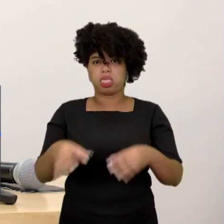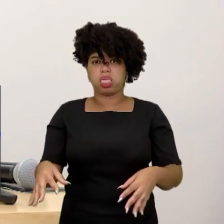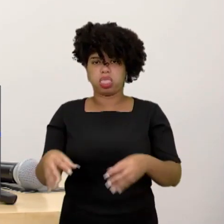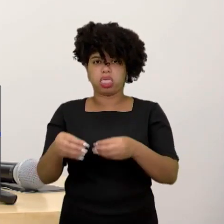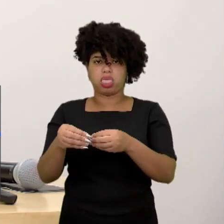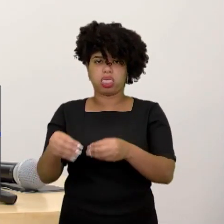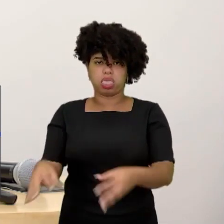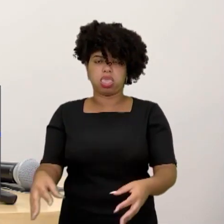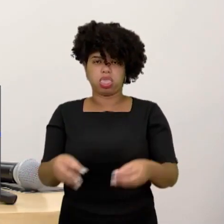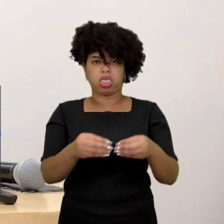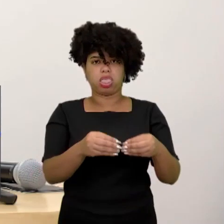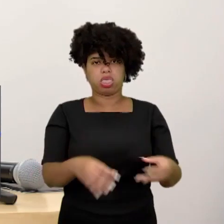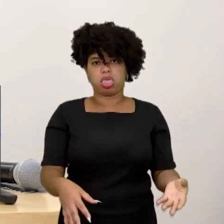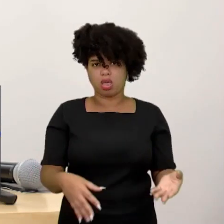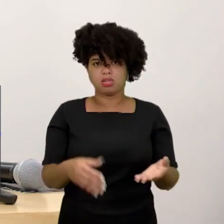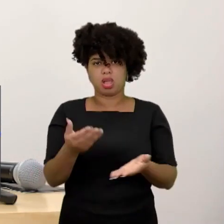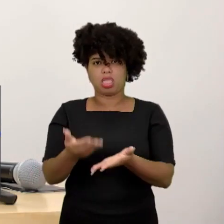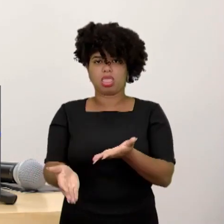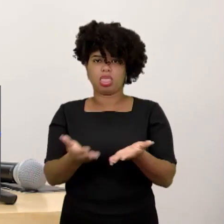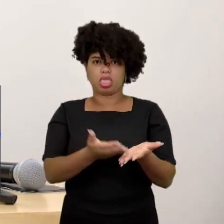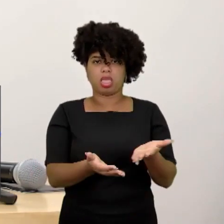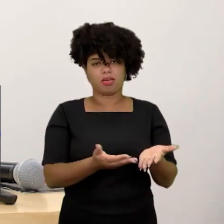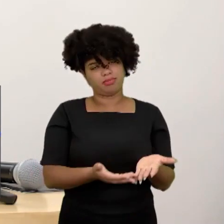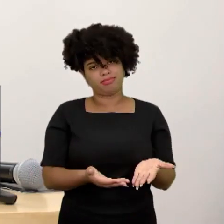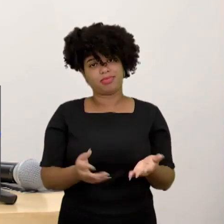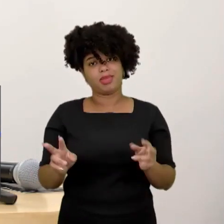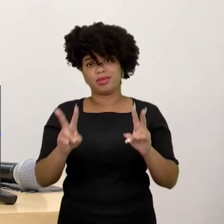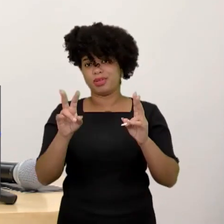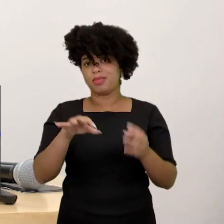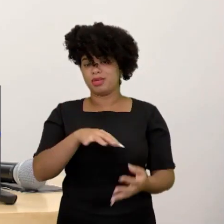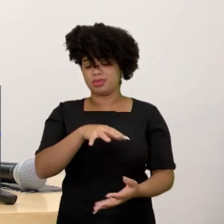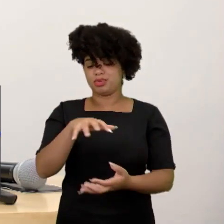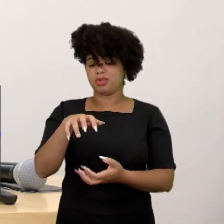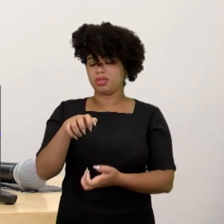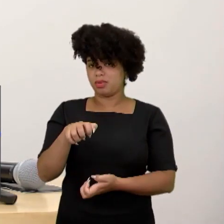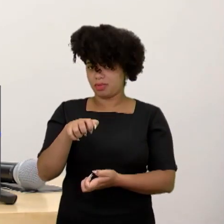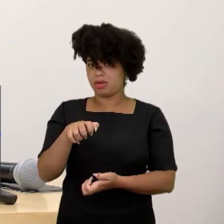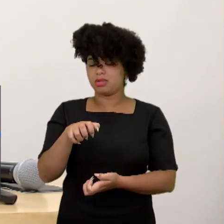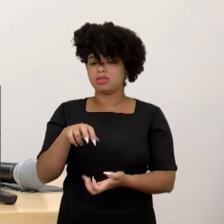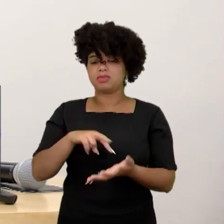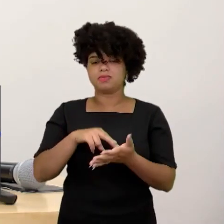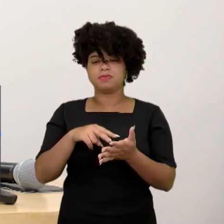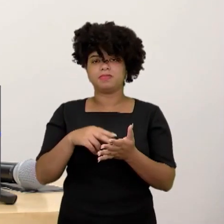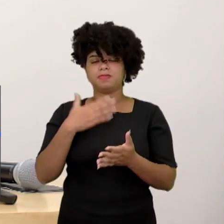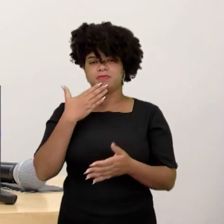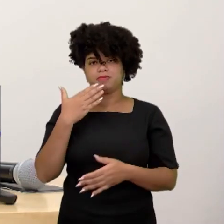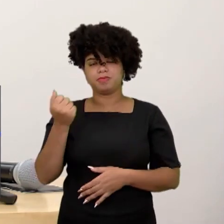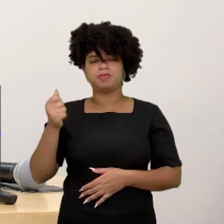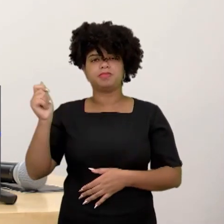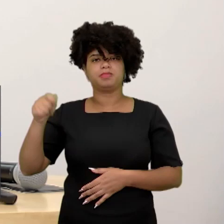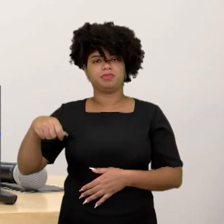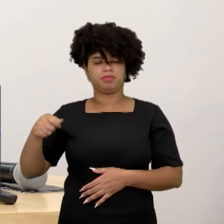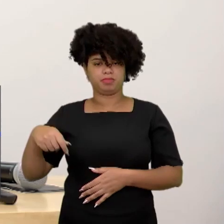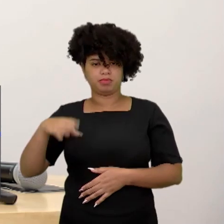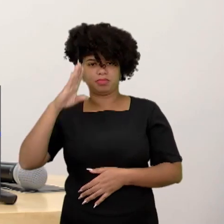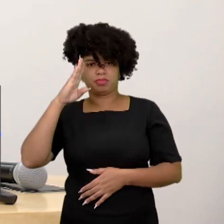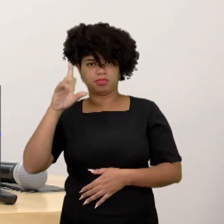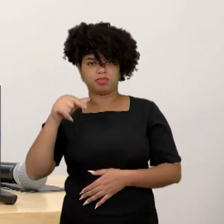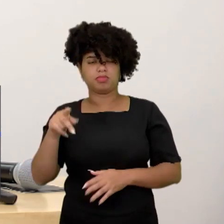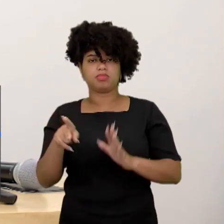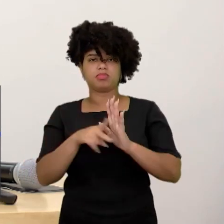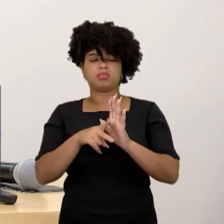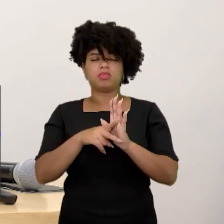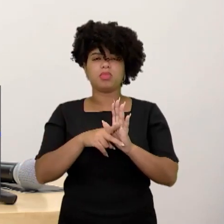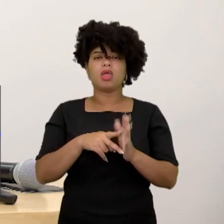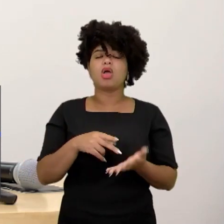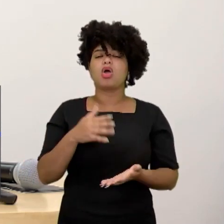mais. Então, quando falamos de sustentabilidade, nós temos que fazer esse processo melhorar, principalmente quando falamos aí do consumo